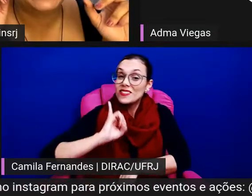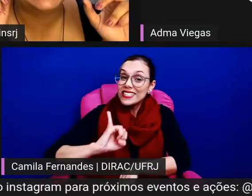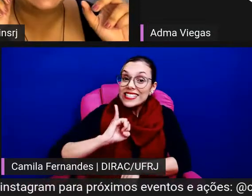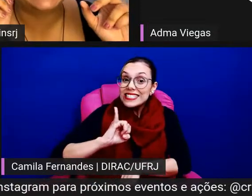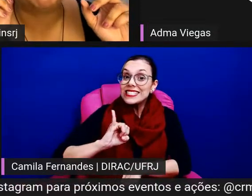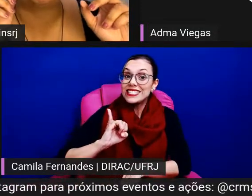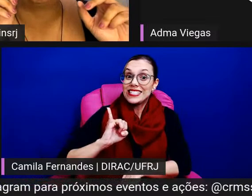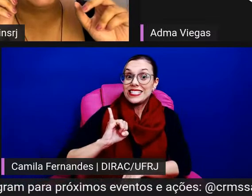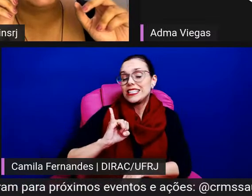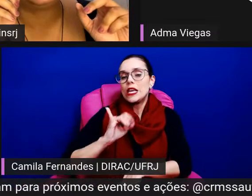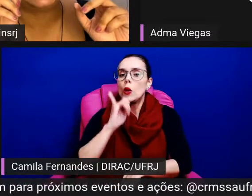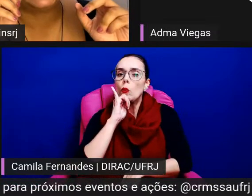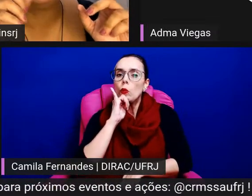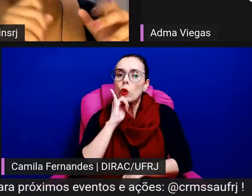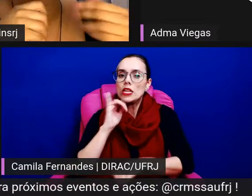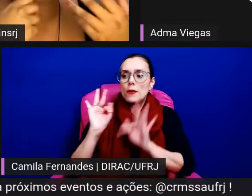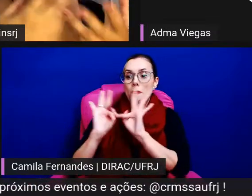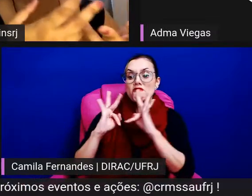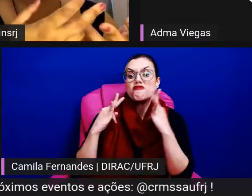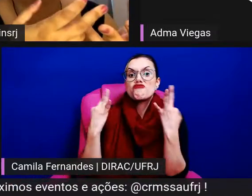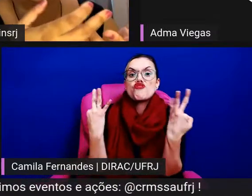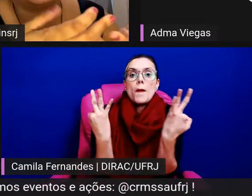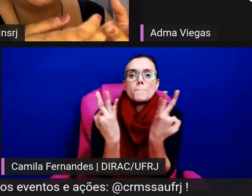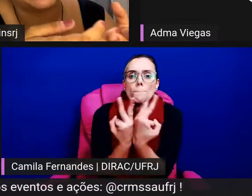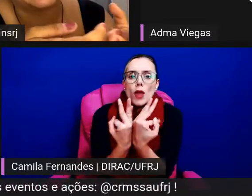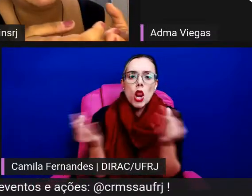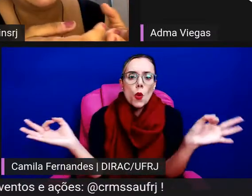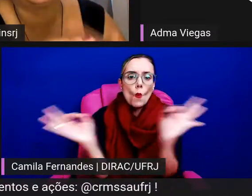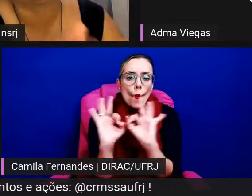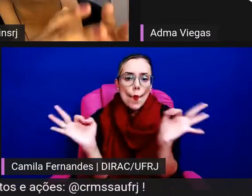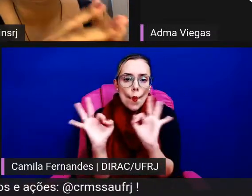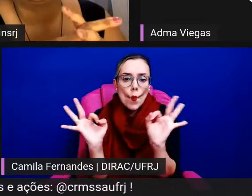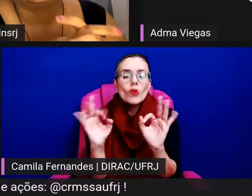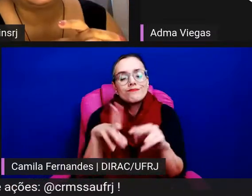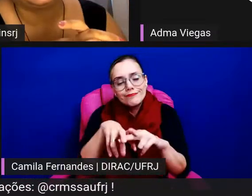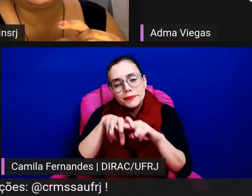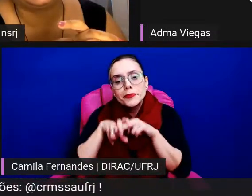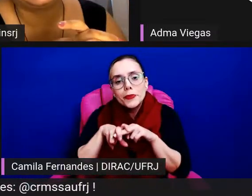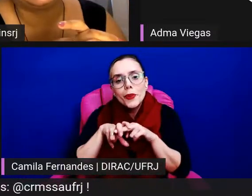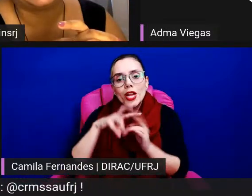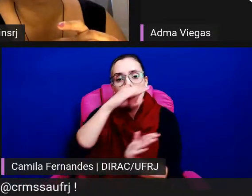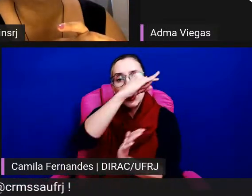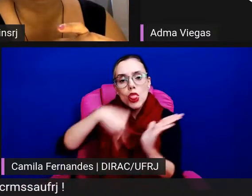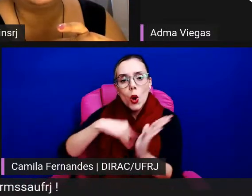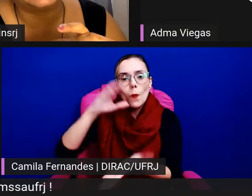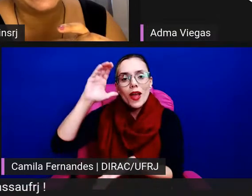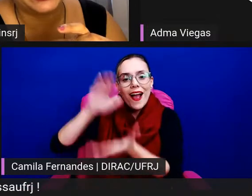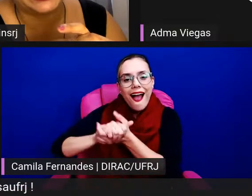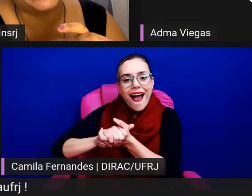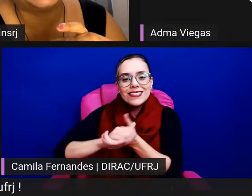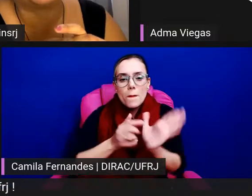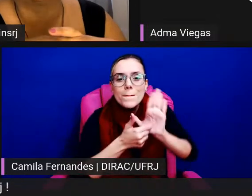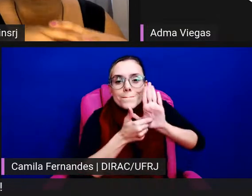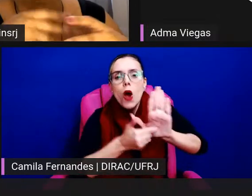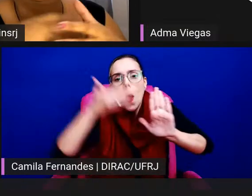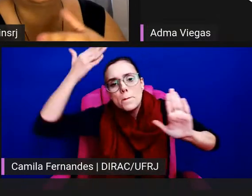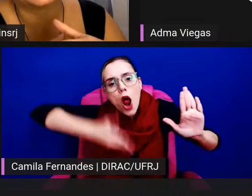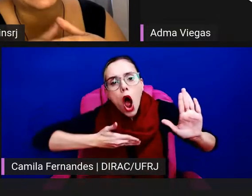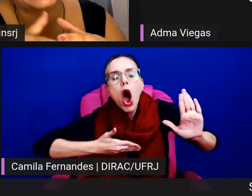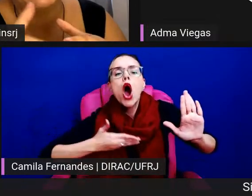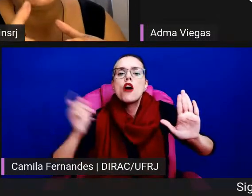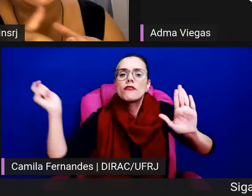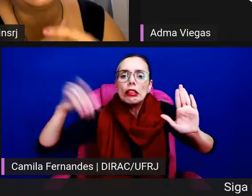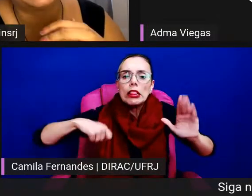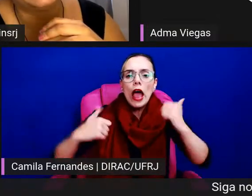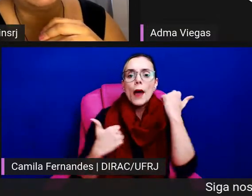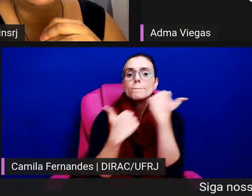seja dita da família, né? E para isso, uma certidão de casamento ajuda nesse direito. E na construção do